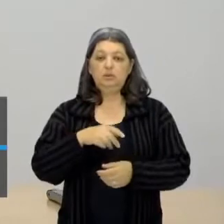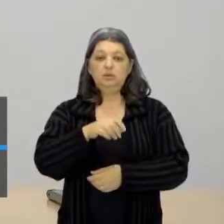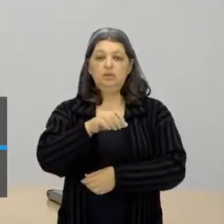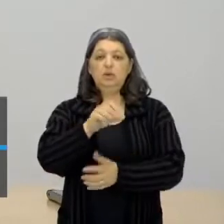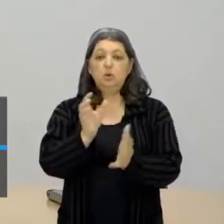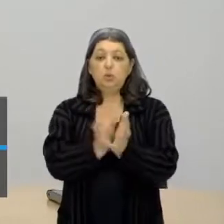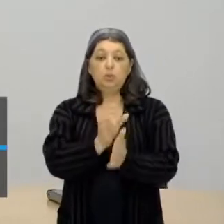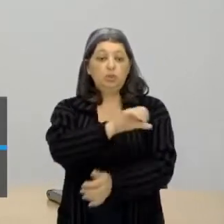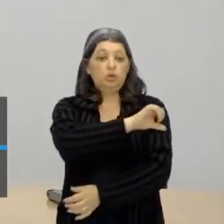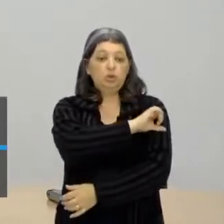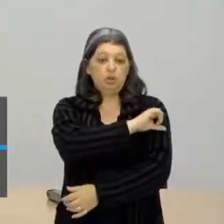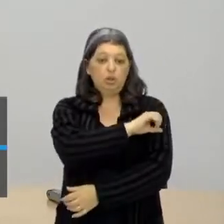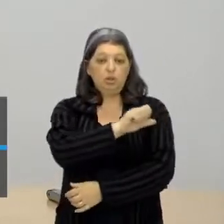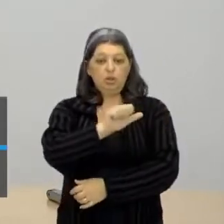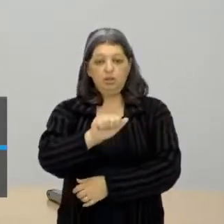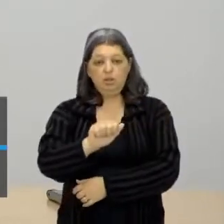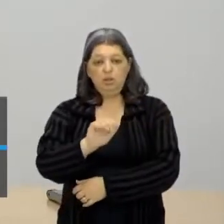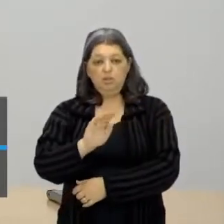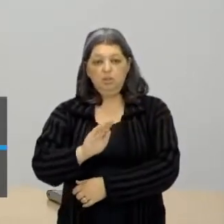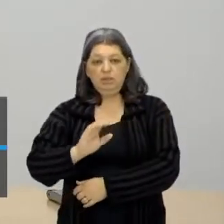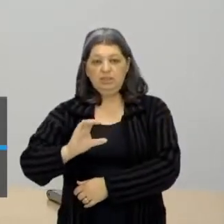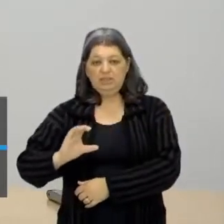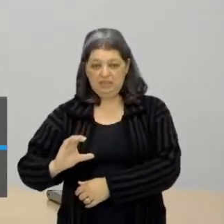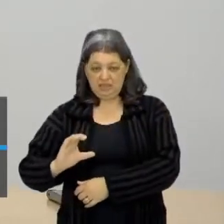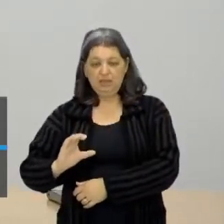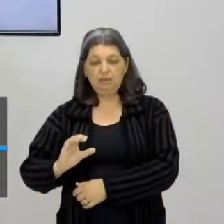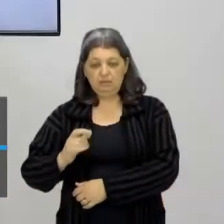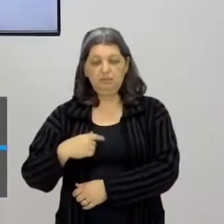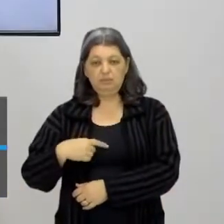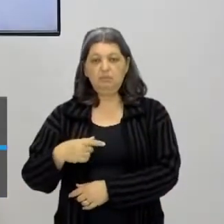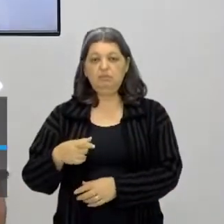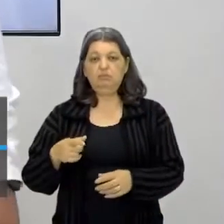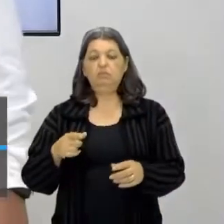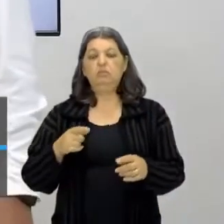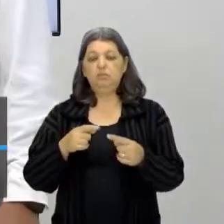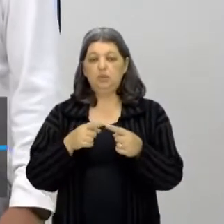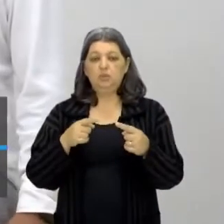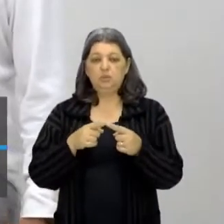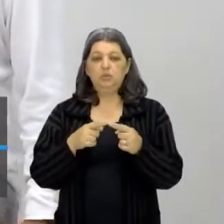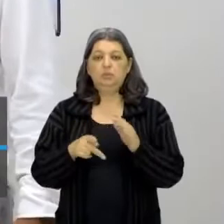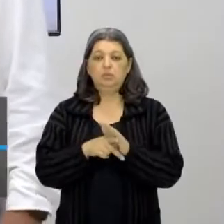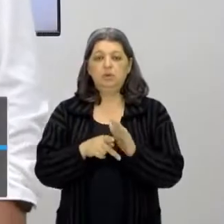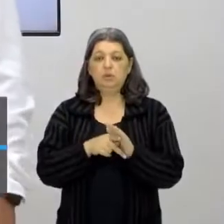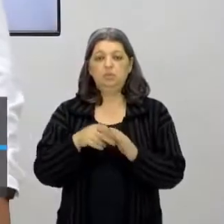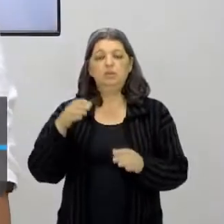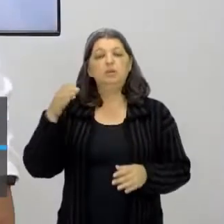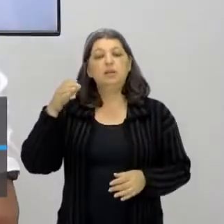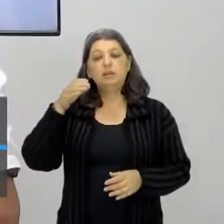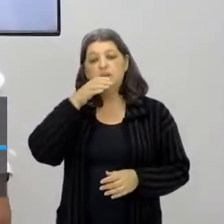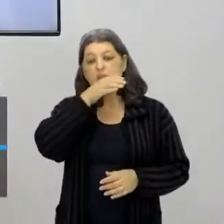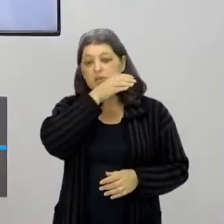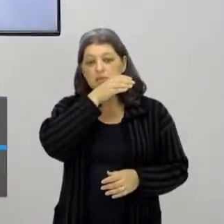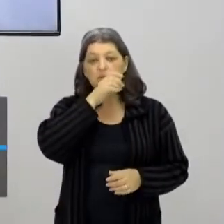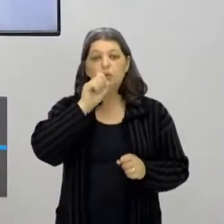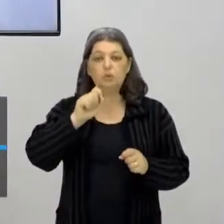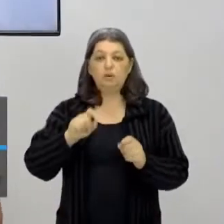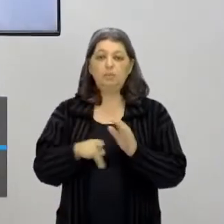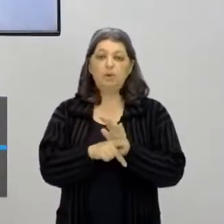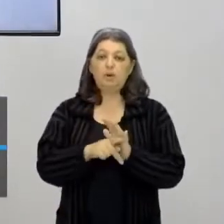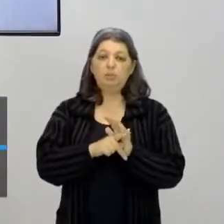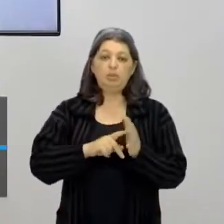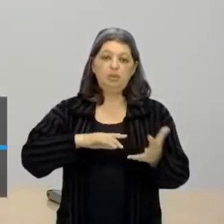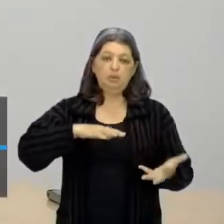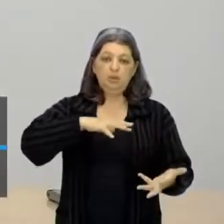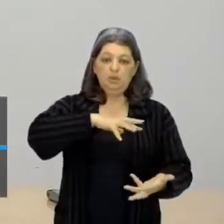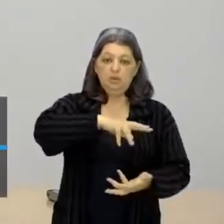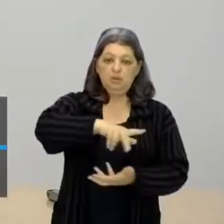estava relacionado ao efeito estufa, aquela pergunta anterior. Tá, né? muito bem. Está relacionado, o aquecimento aqui, sim está relacionado ao efeito estufa. Eu